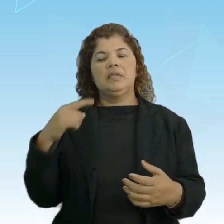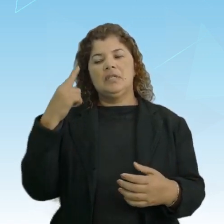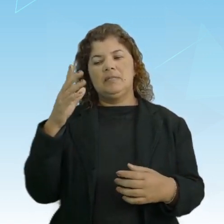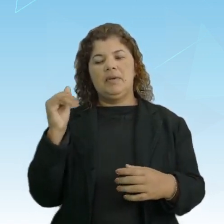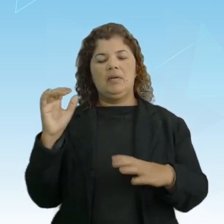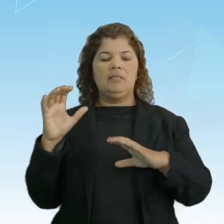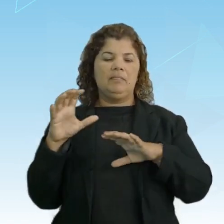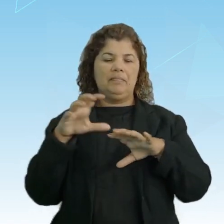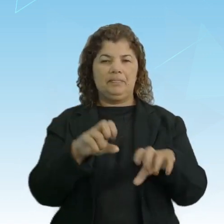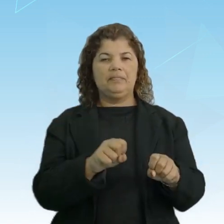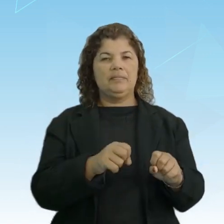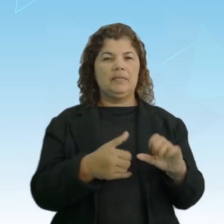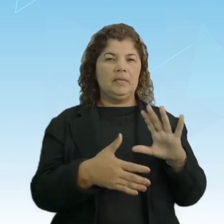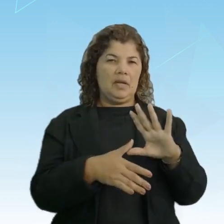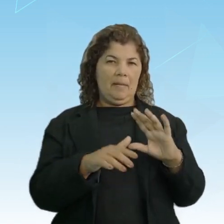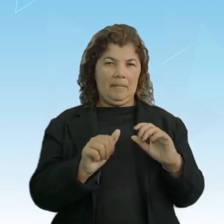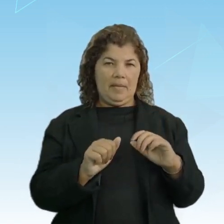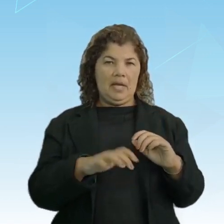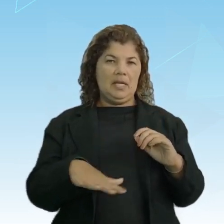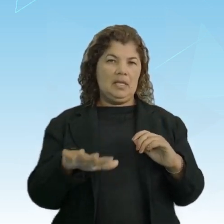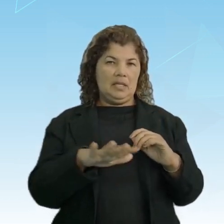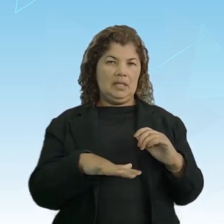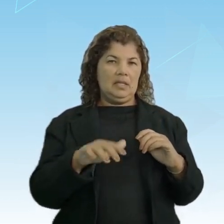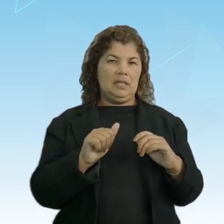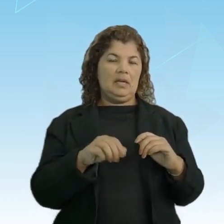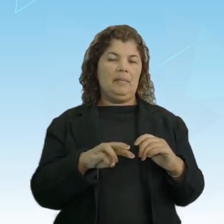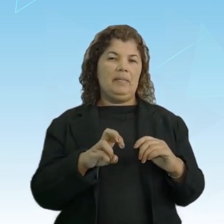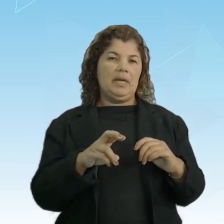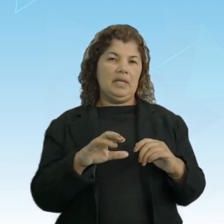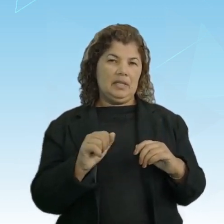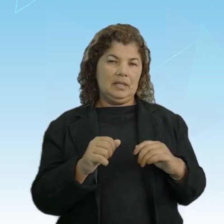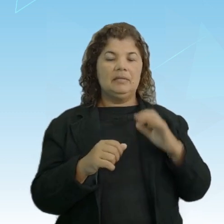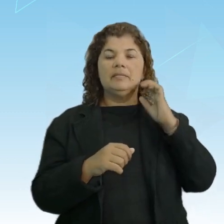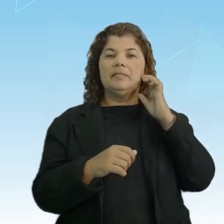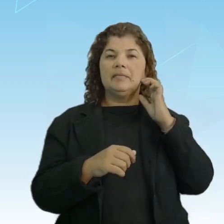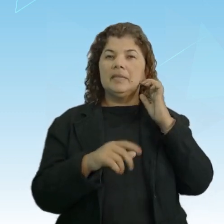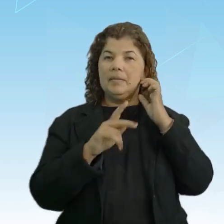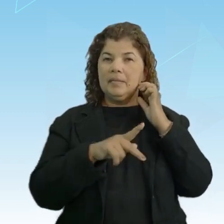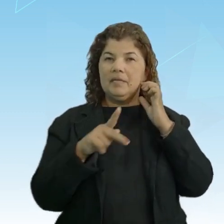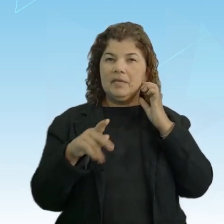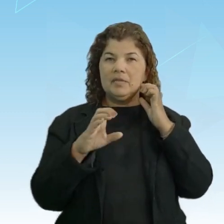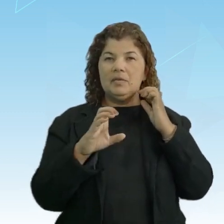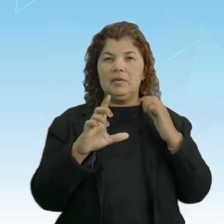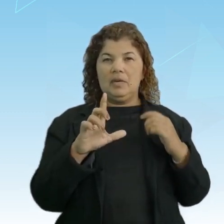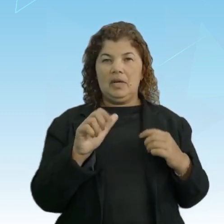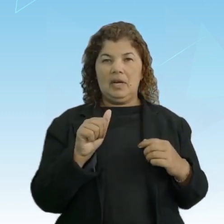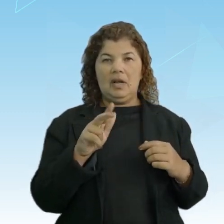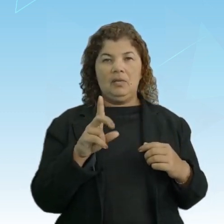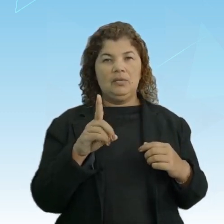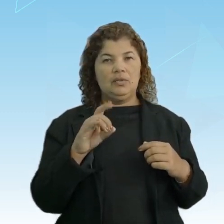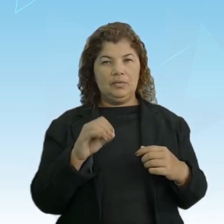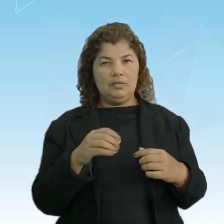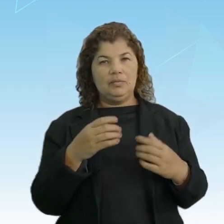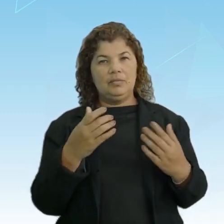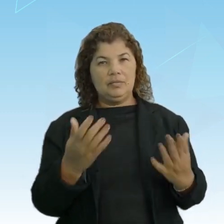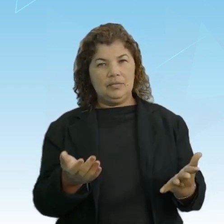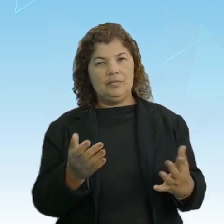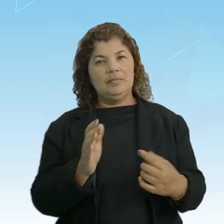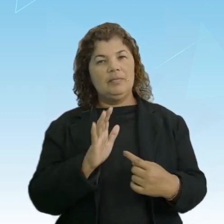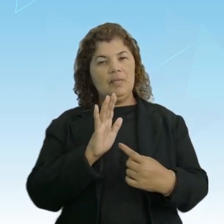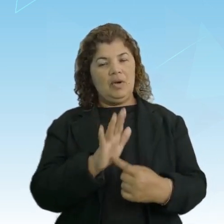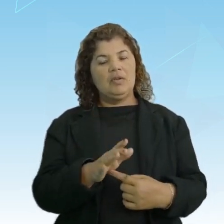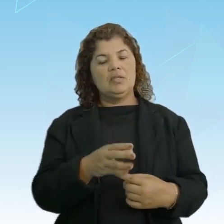da América. Então aqui é o professor Cláudio Nascimento. Mostrou para vocês como ocorreu